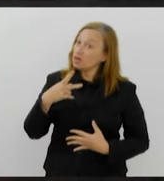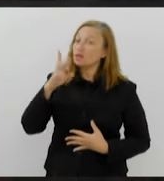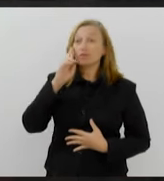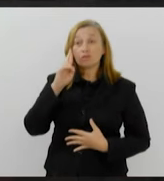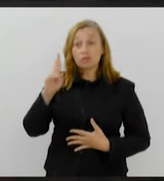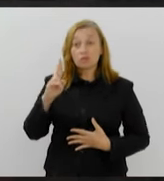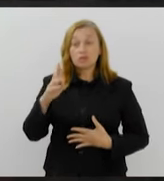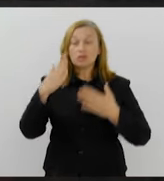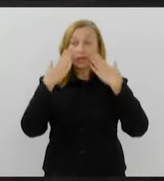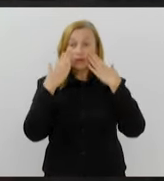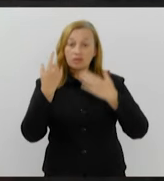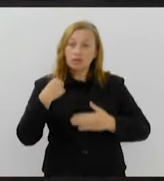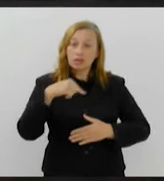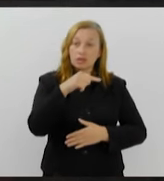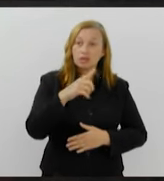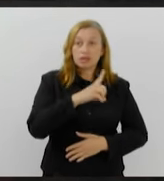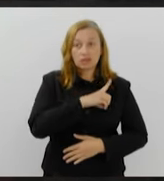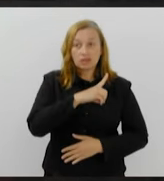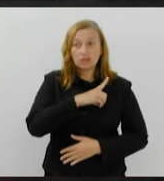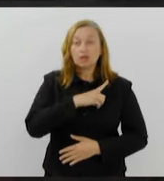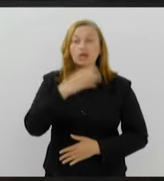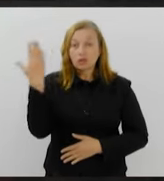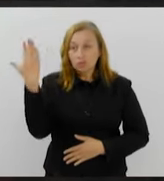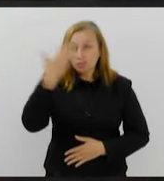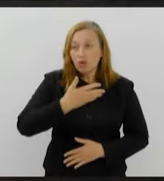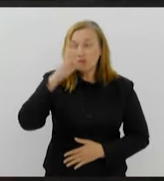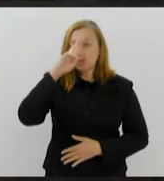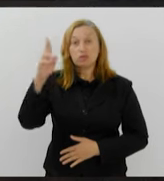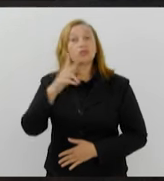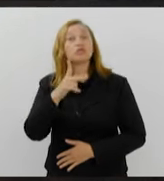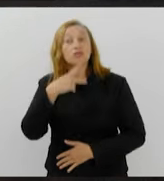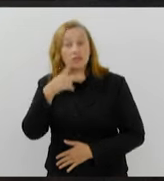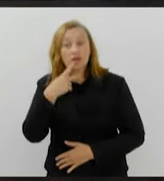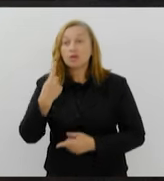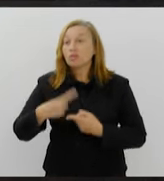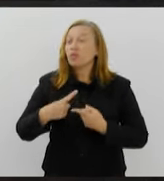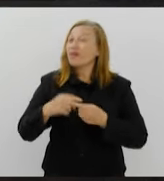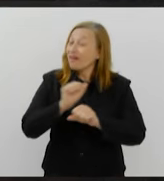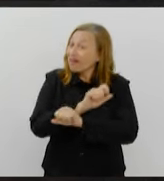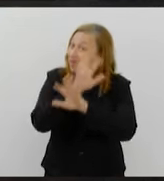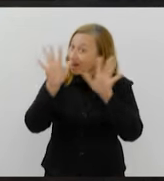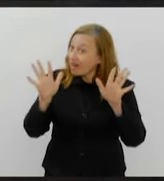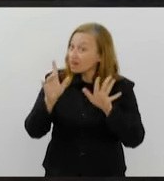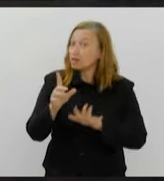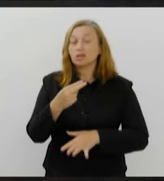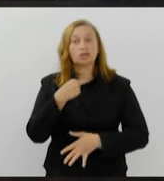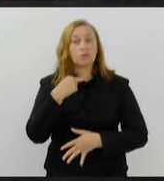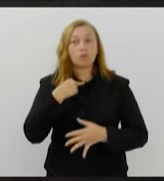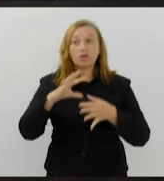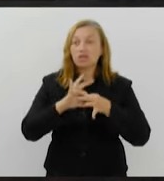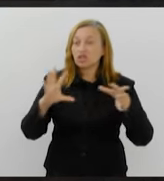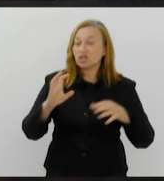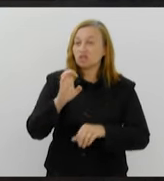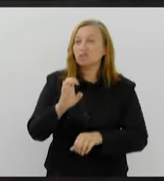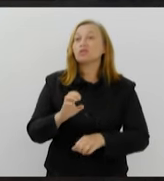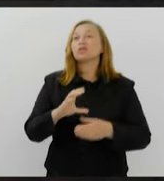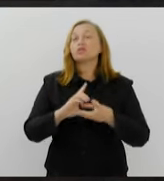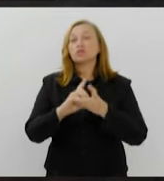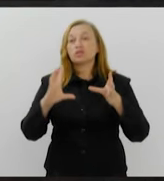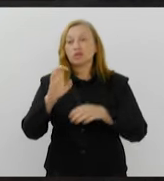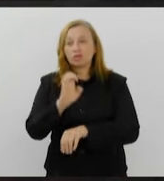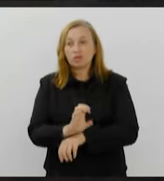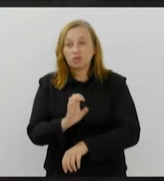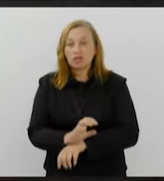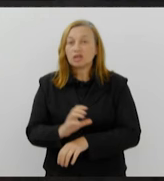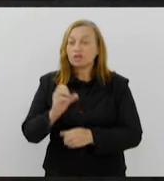a delegacia de polícia então imediatamente e comprove o que o senhor tá falando porque é claro que a gente não pode permitir no estado democrático de direito